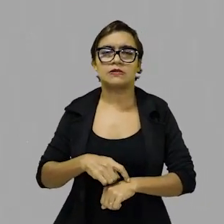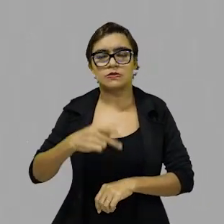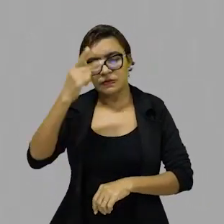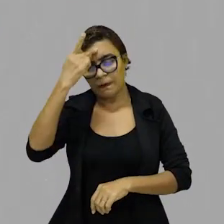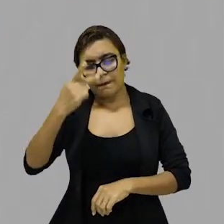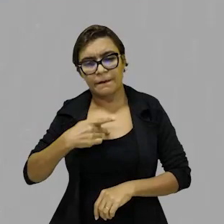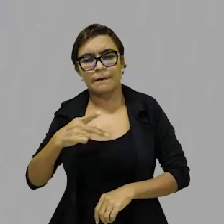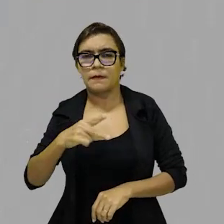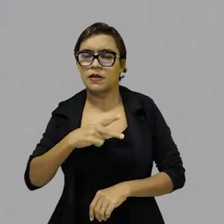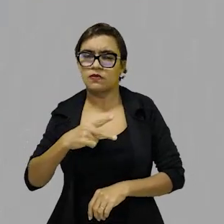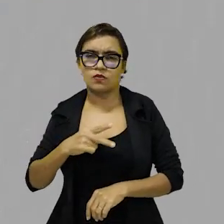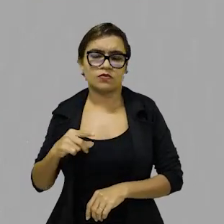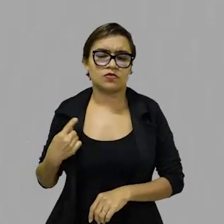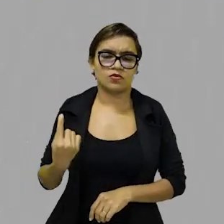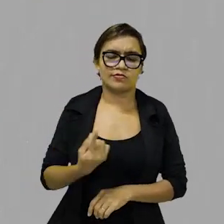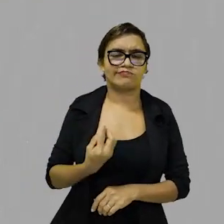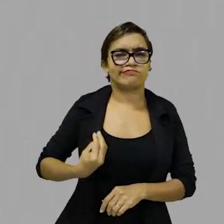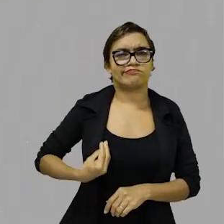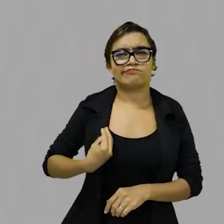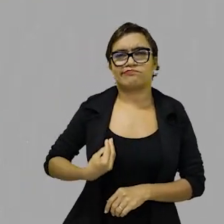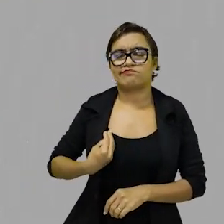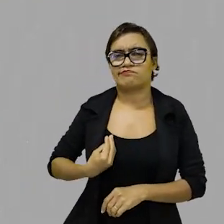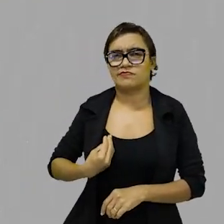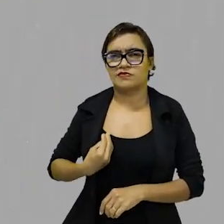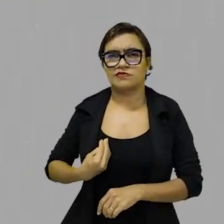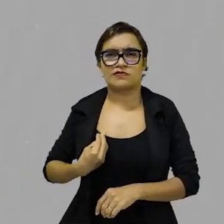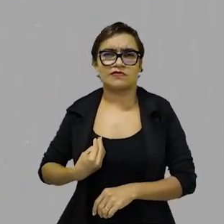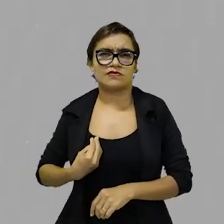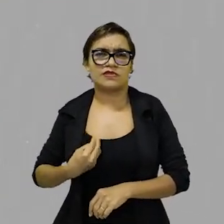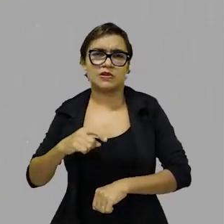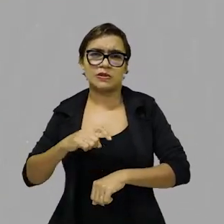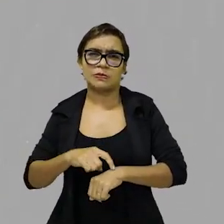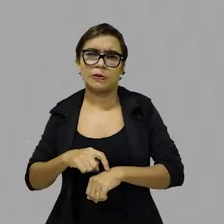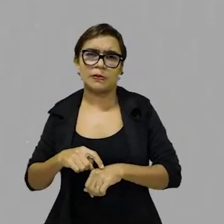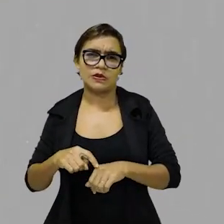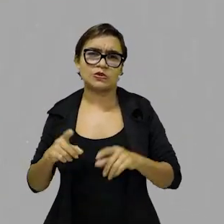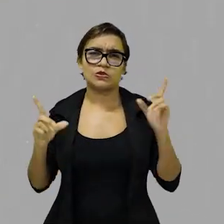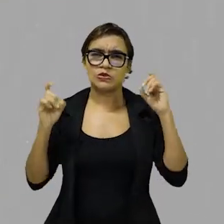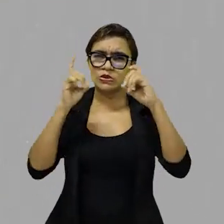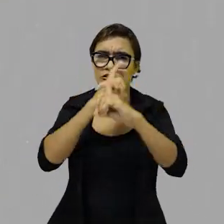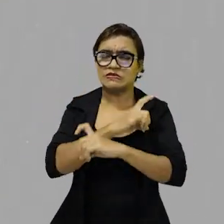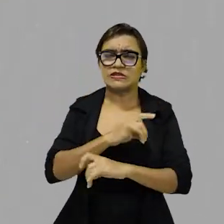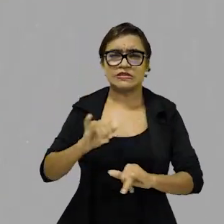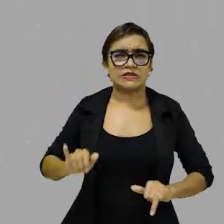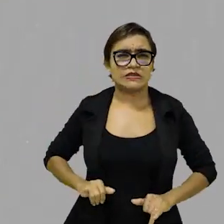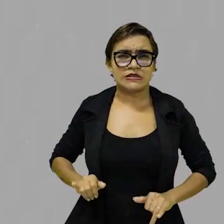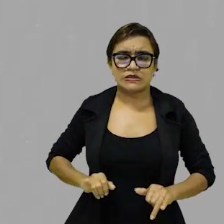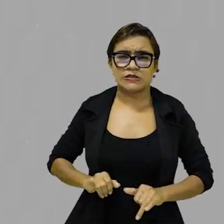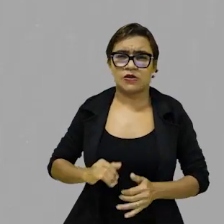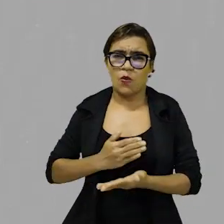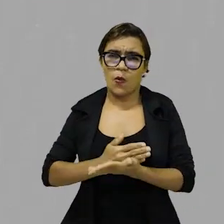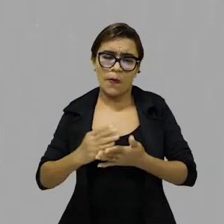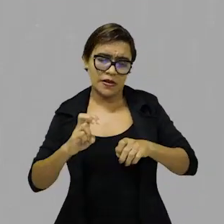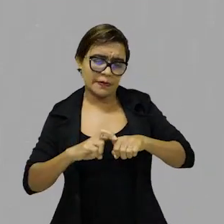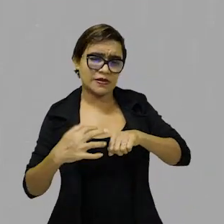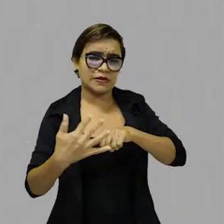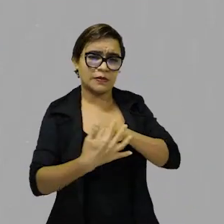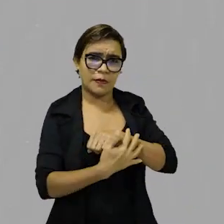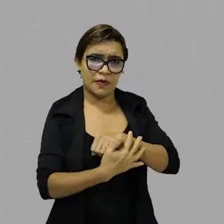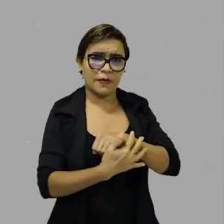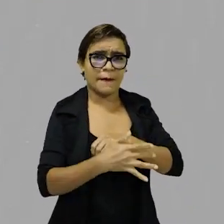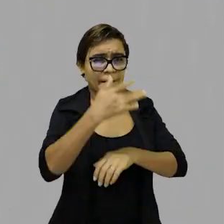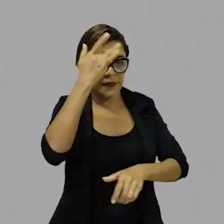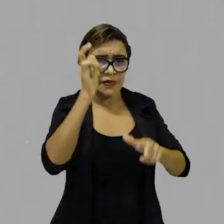pessoais, dessa vivência de tragédias que a gente vem amargando desde o início da pandemia, né? Porque a quantidade de pessoas